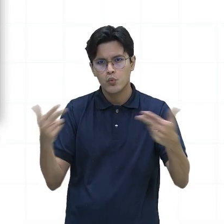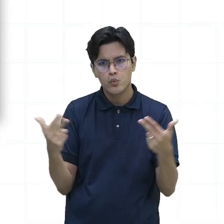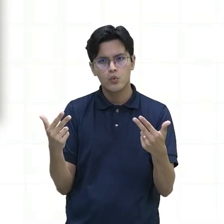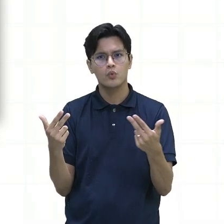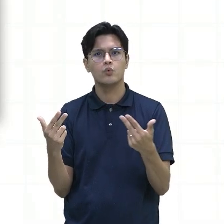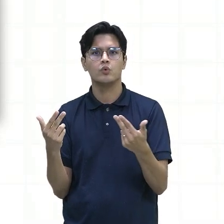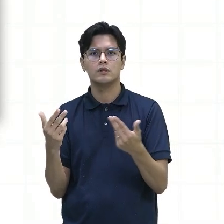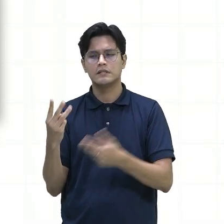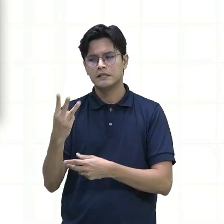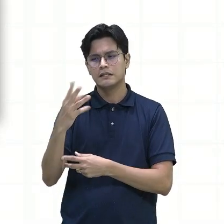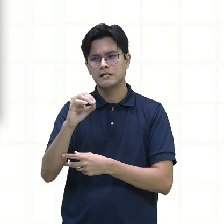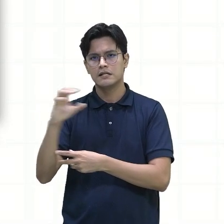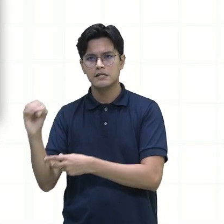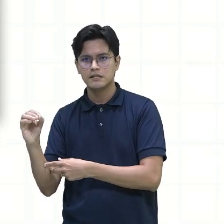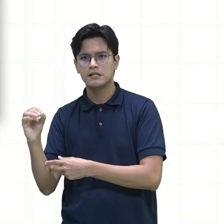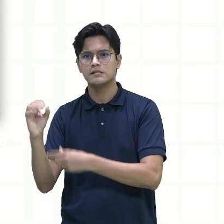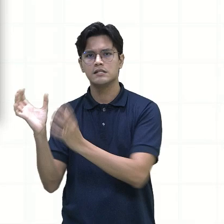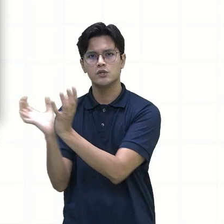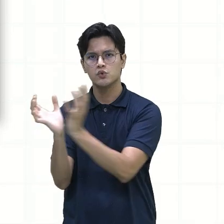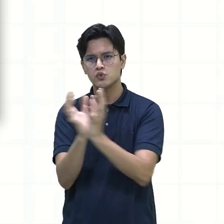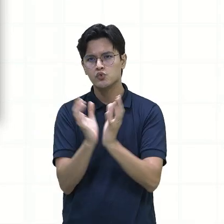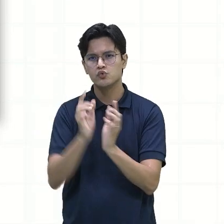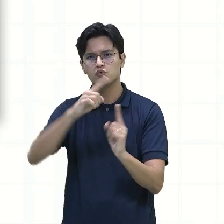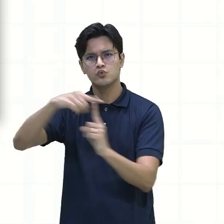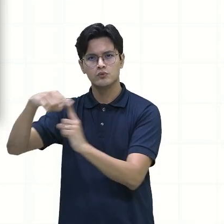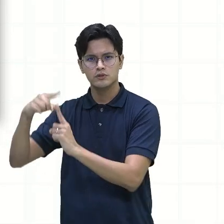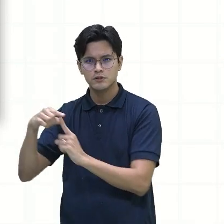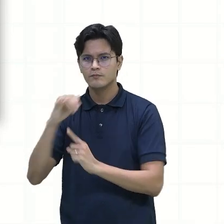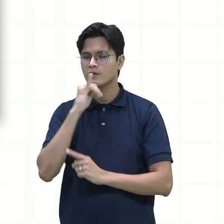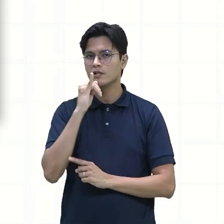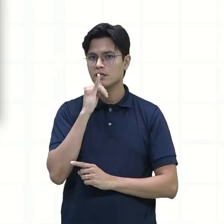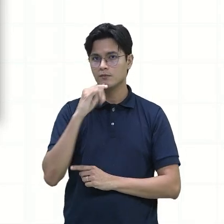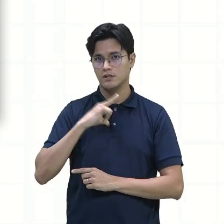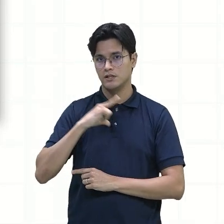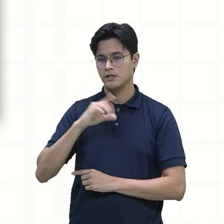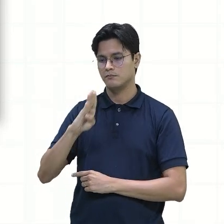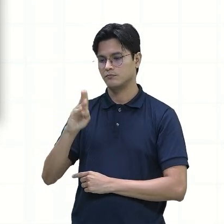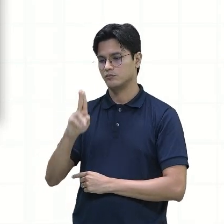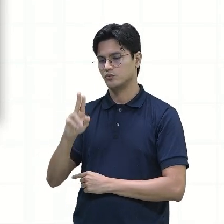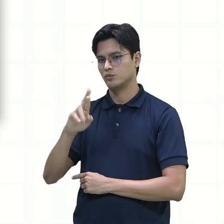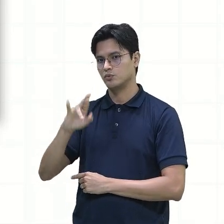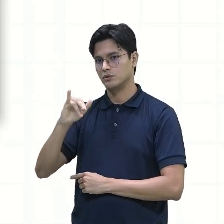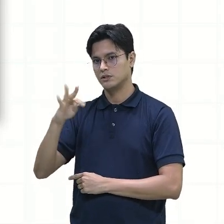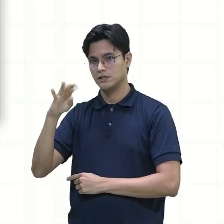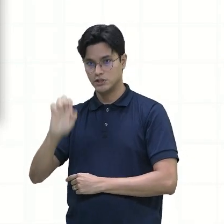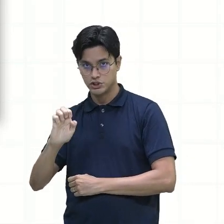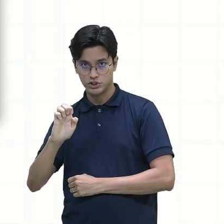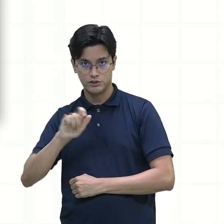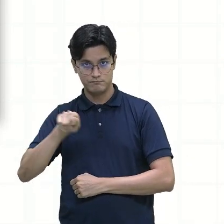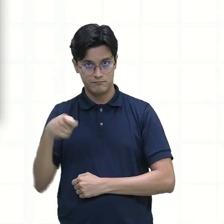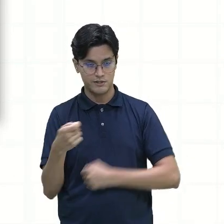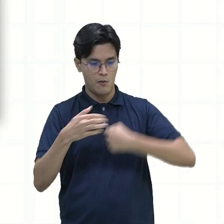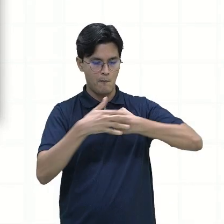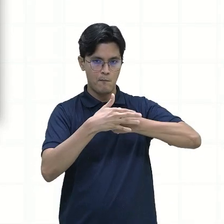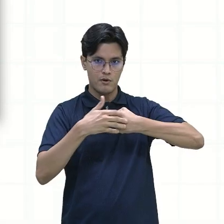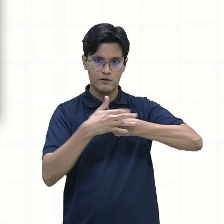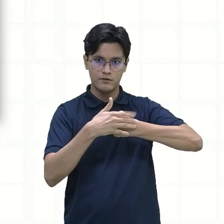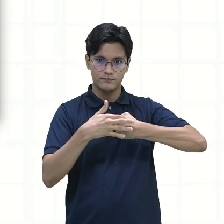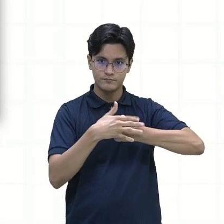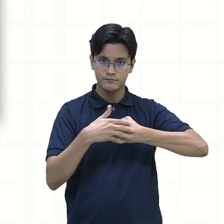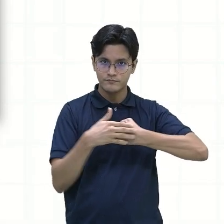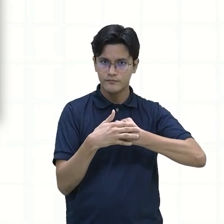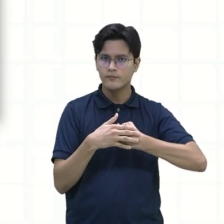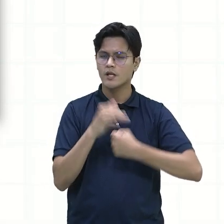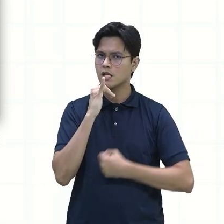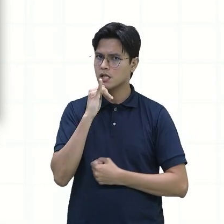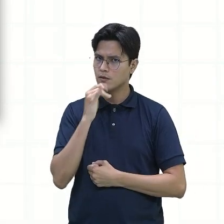fauna silvestre. Aqui nós já temos o buriti. Olha só, quem gosta de buriti, quem gosta daquela palmeira